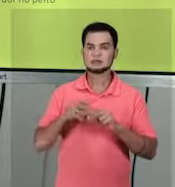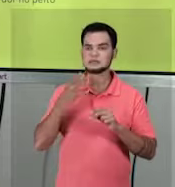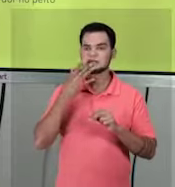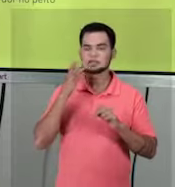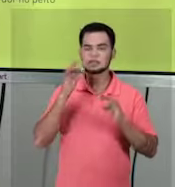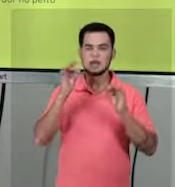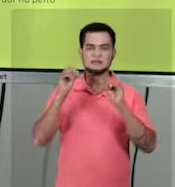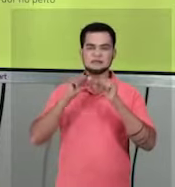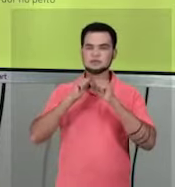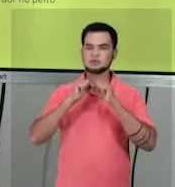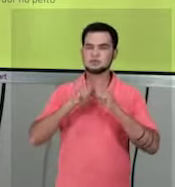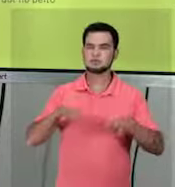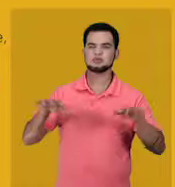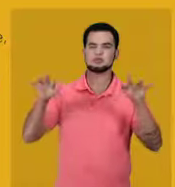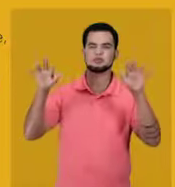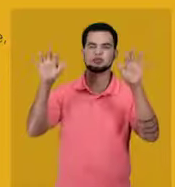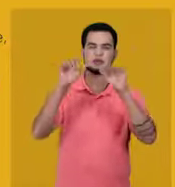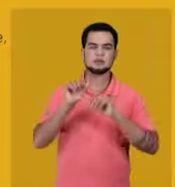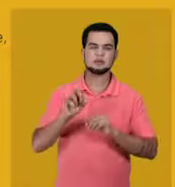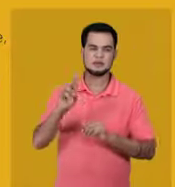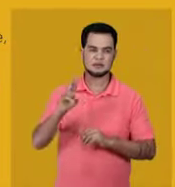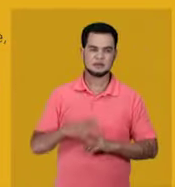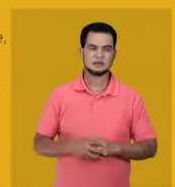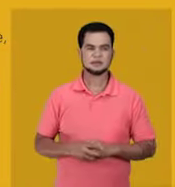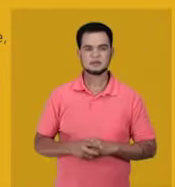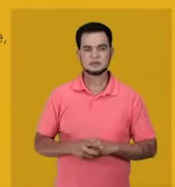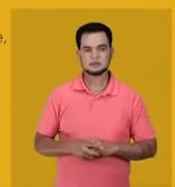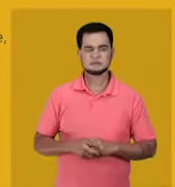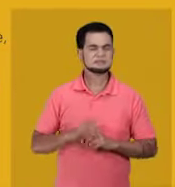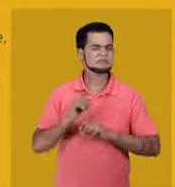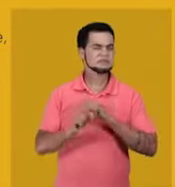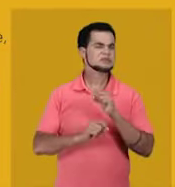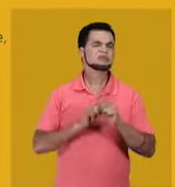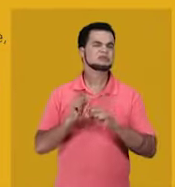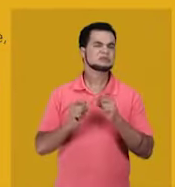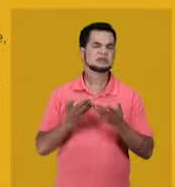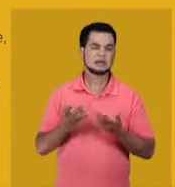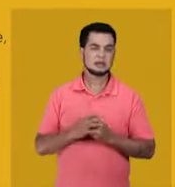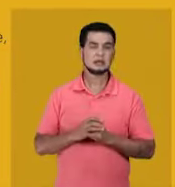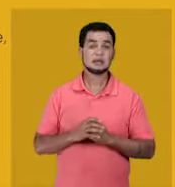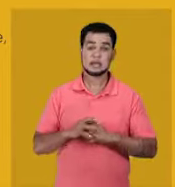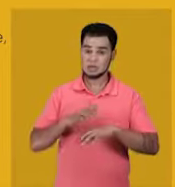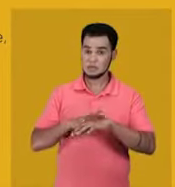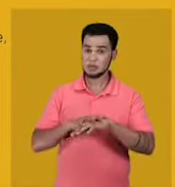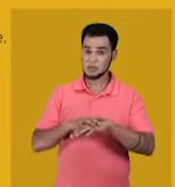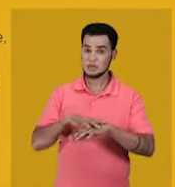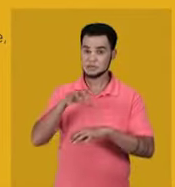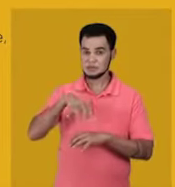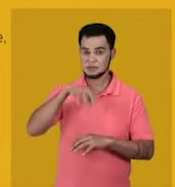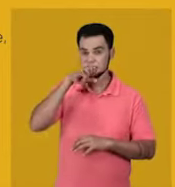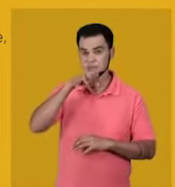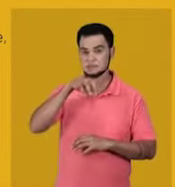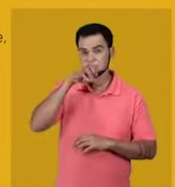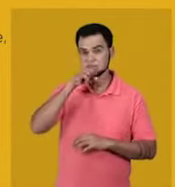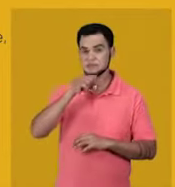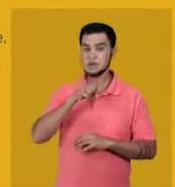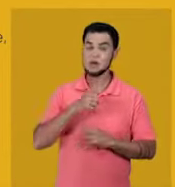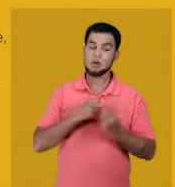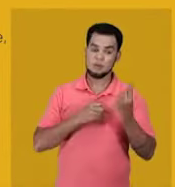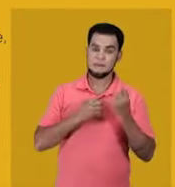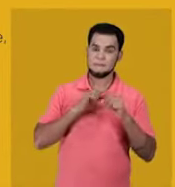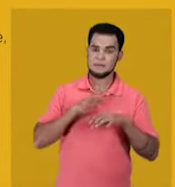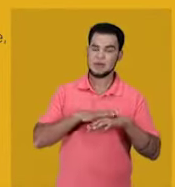que são dispersas no ar. Então o que é? São doenças respiratórias, uma mais letal que a